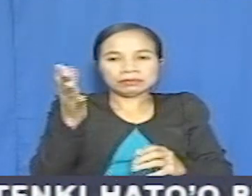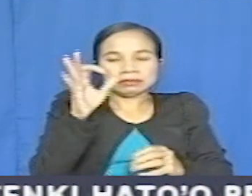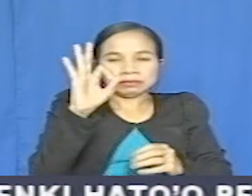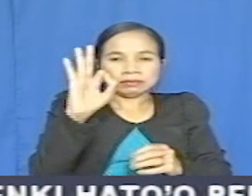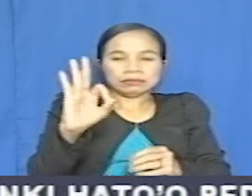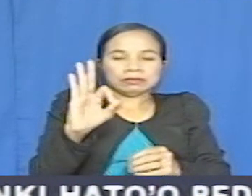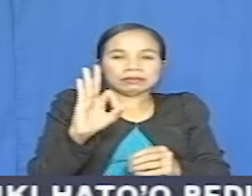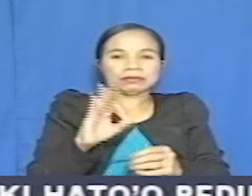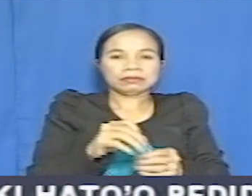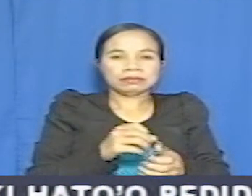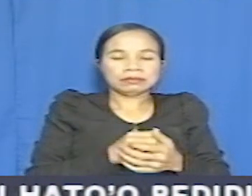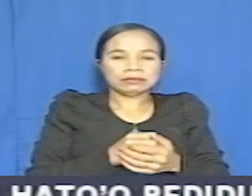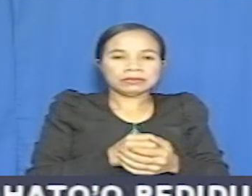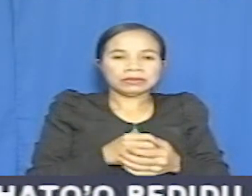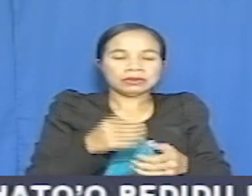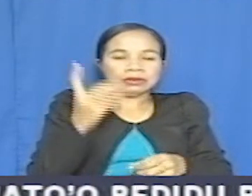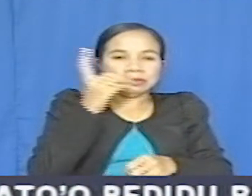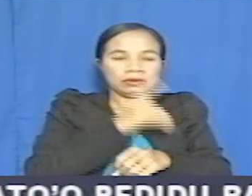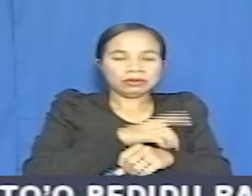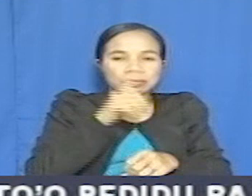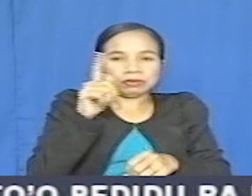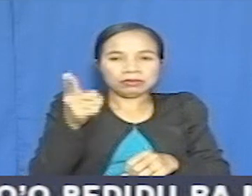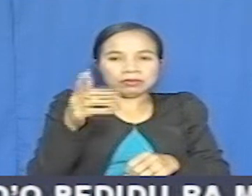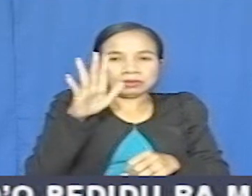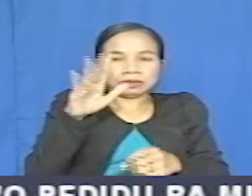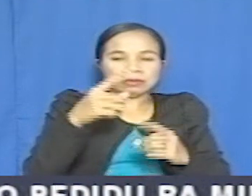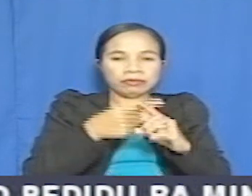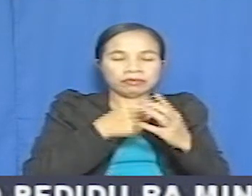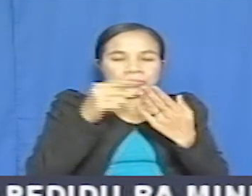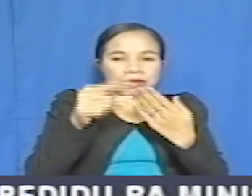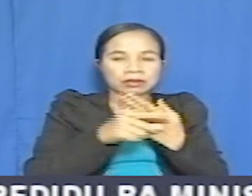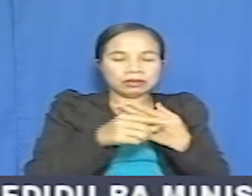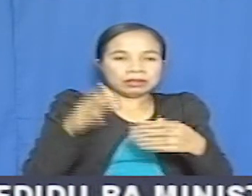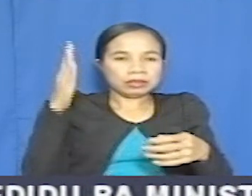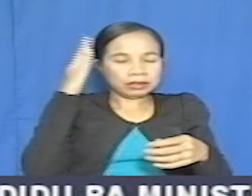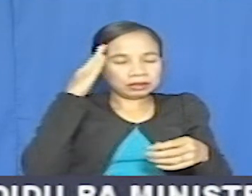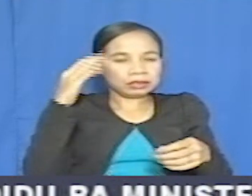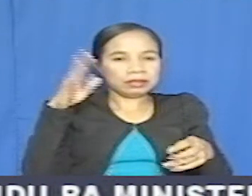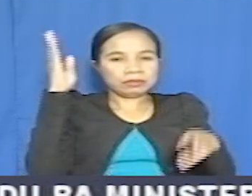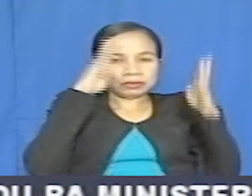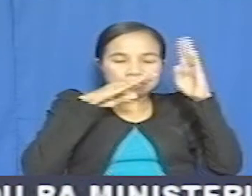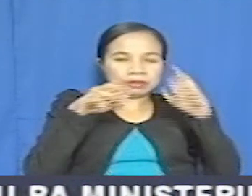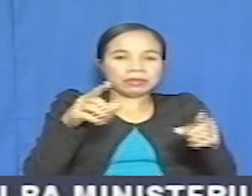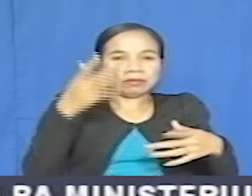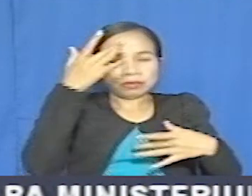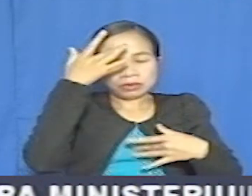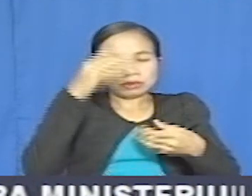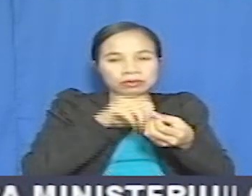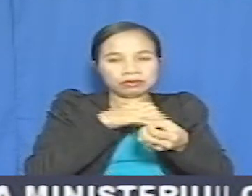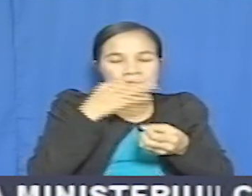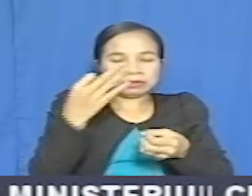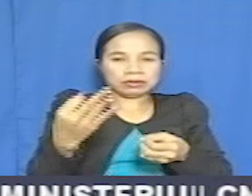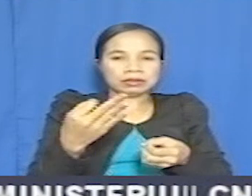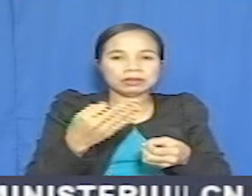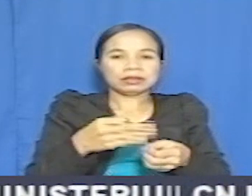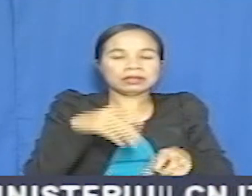Resincia, Loron Ruanulo Resin Lima, Fulano Agosto. Considera a situação vírus no Moras,